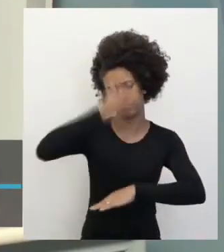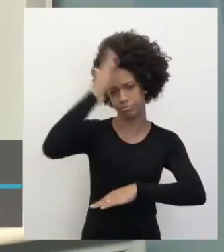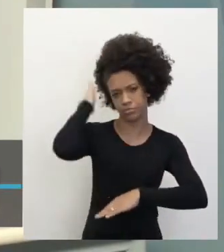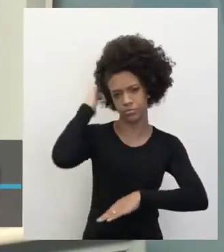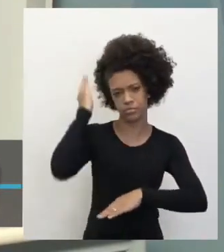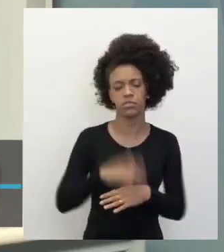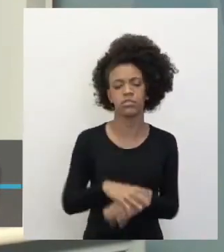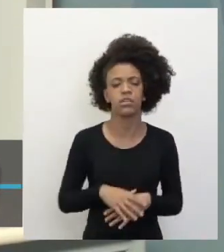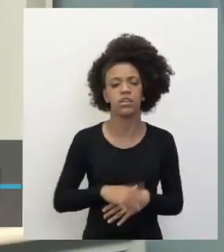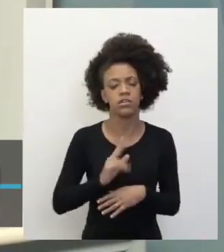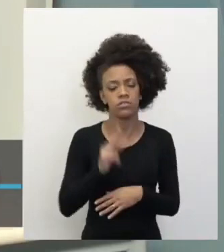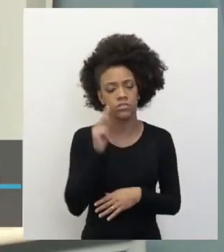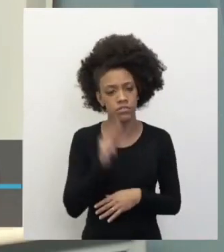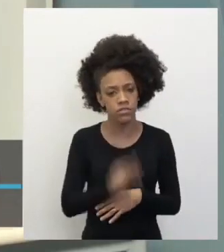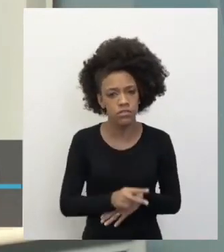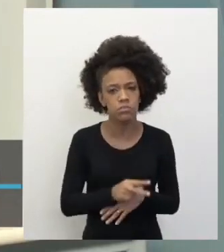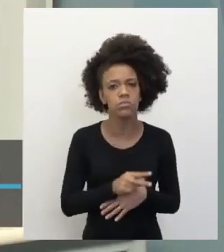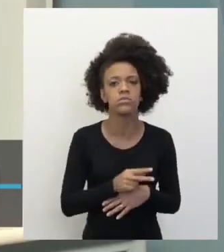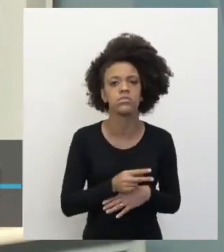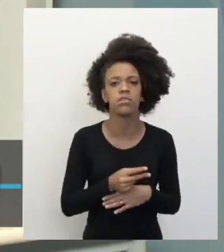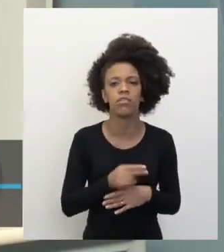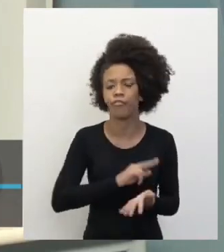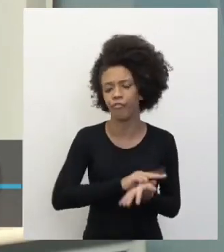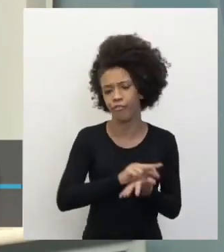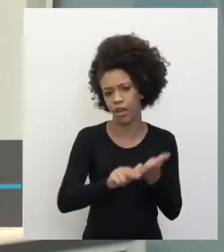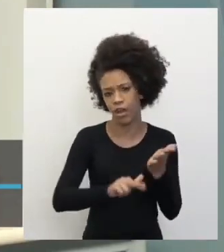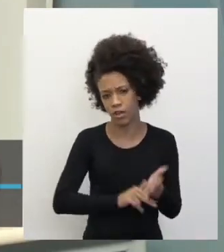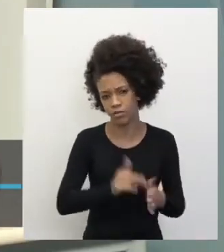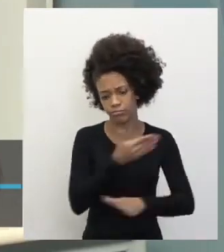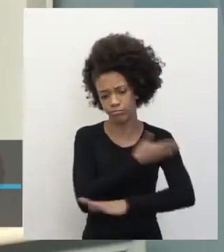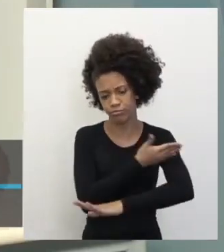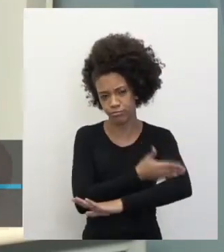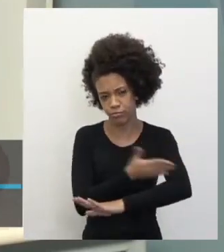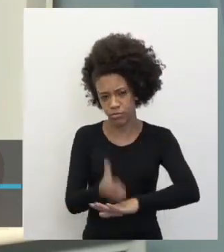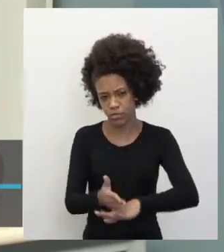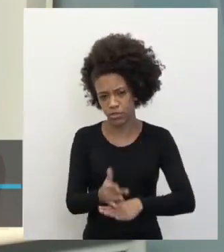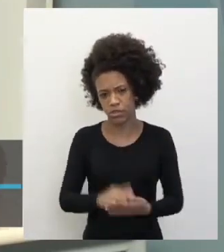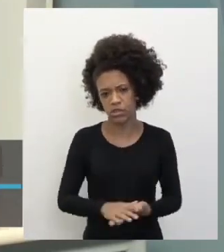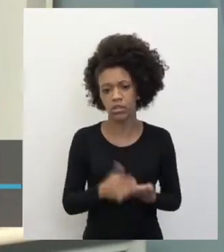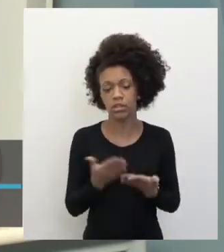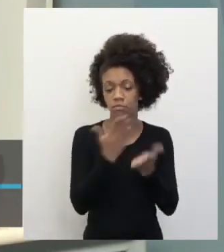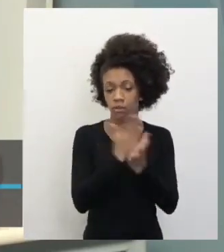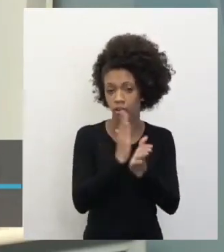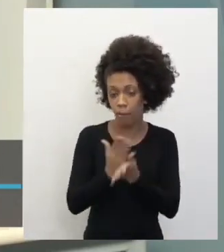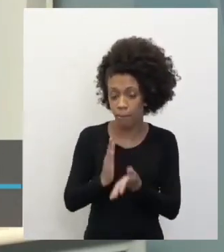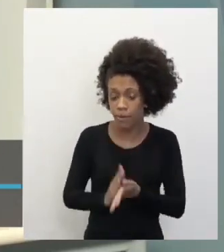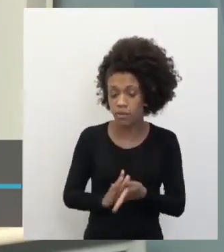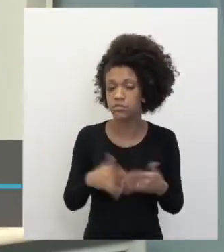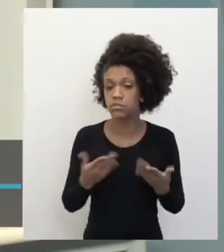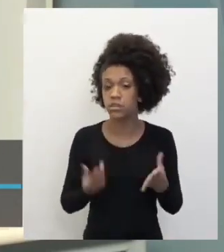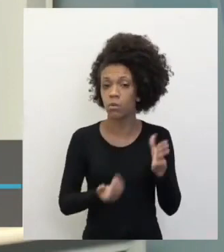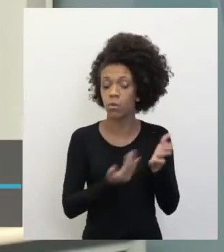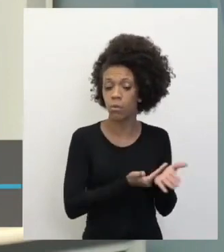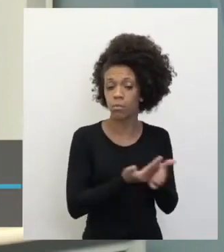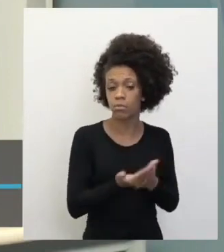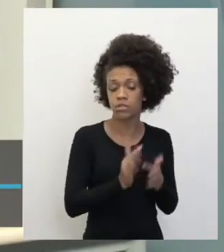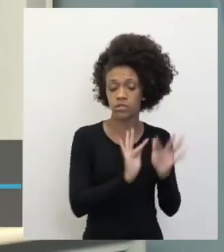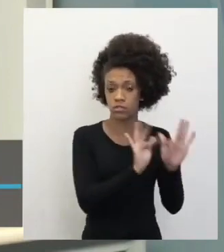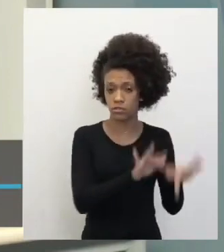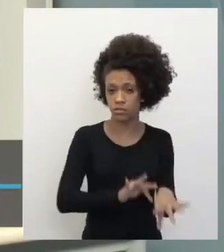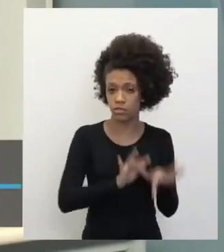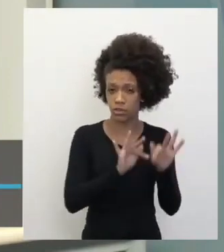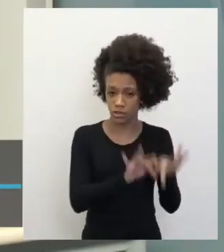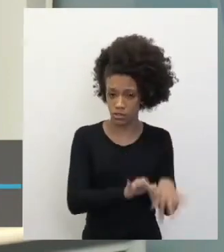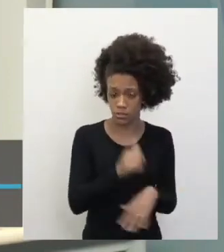o Império Bizantino, a gente viu o Império Carolíngio, que aqui está se desfragmentando, dando lugar, está